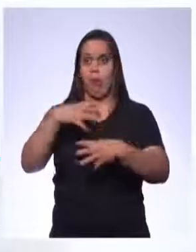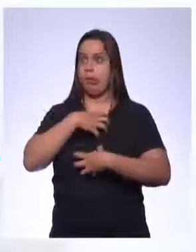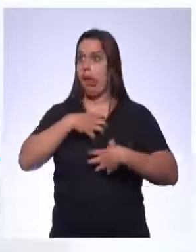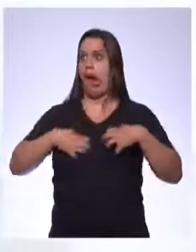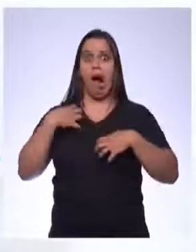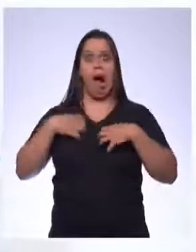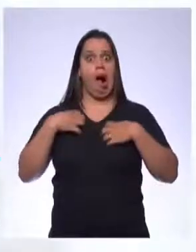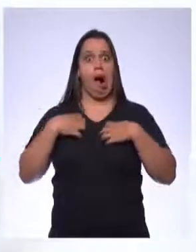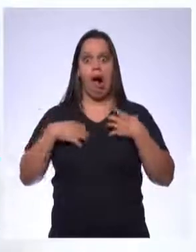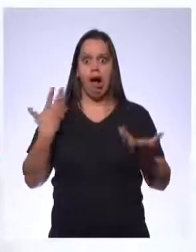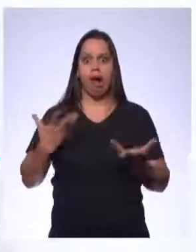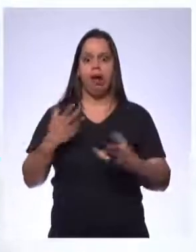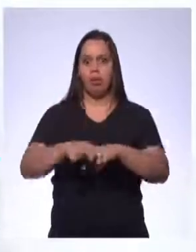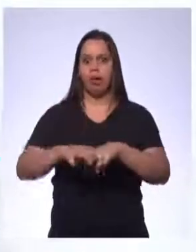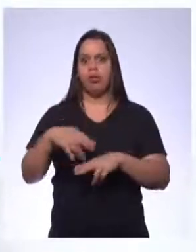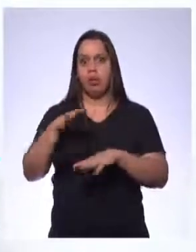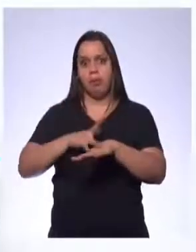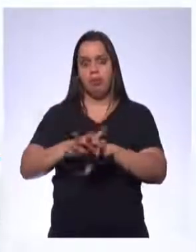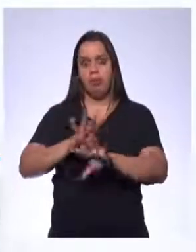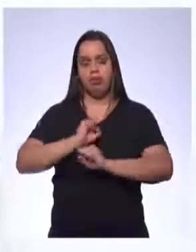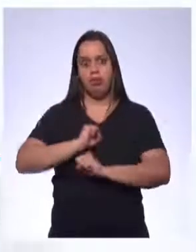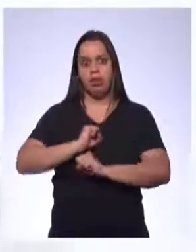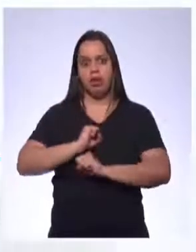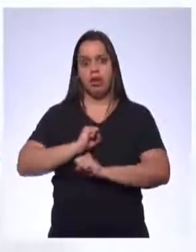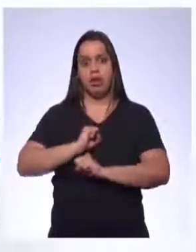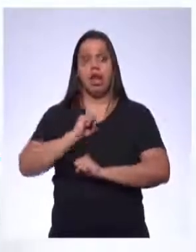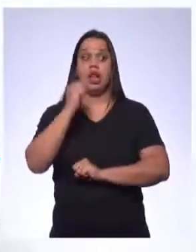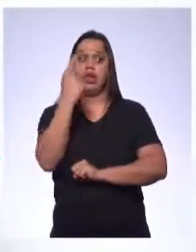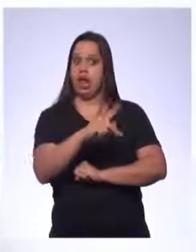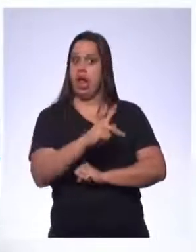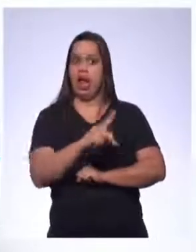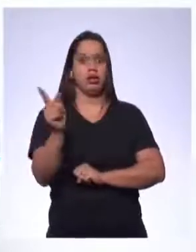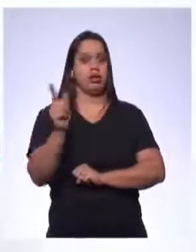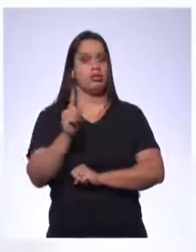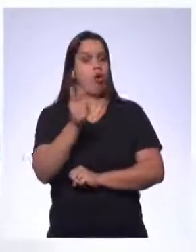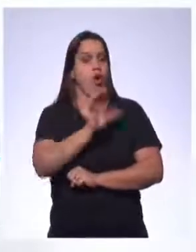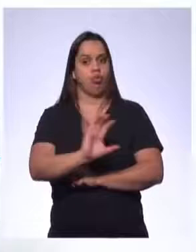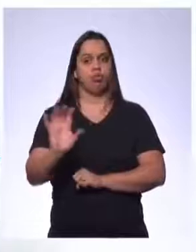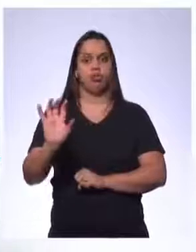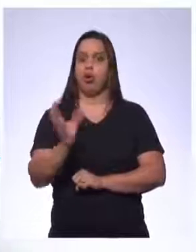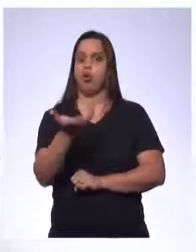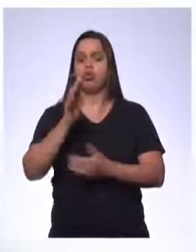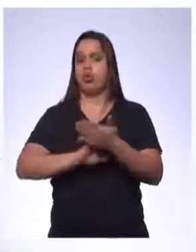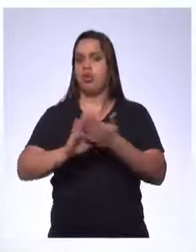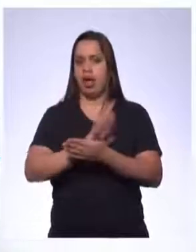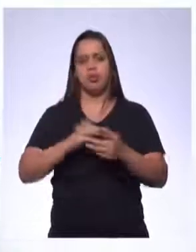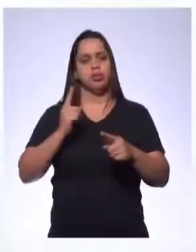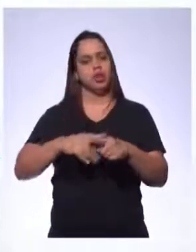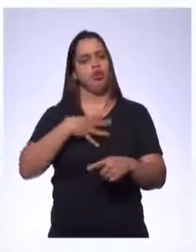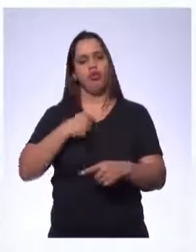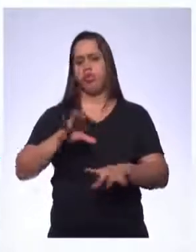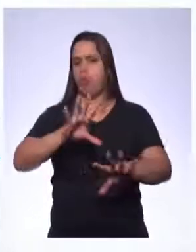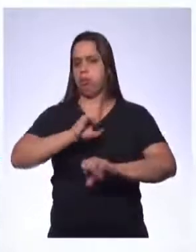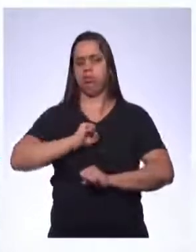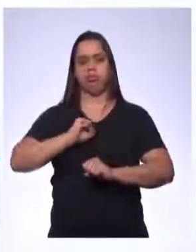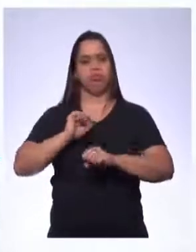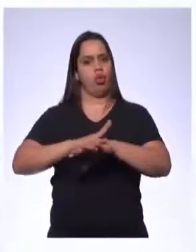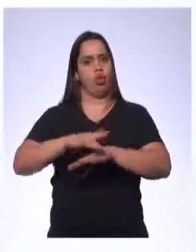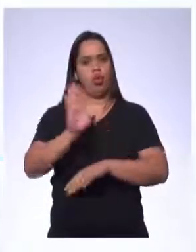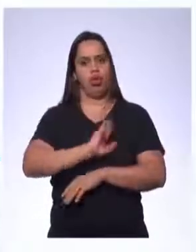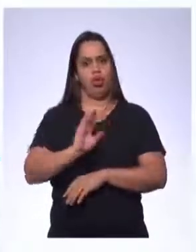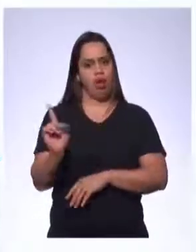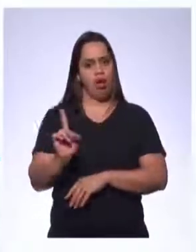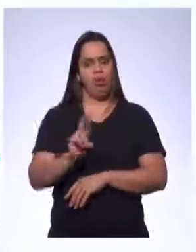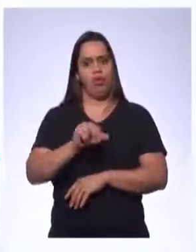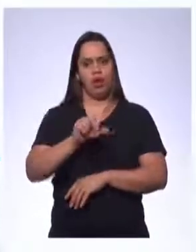dela, deu certo, tá? Os filhos dela não contraíram varíola, mas é lógico que foi arriscado. Né, gente? É lógico que,